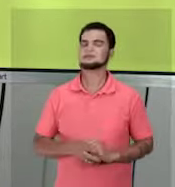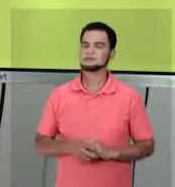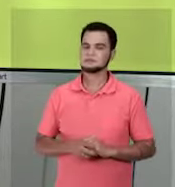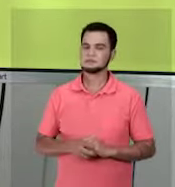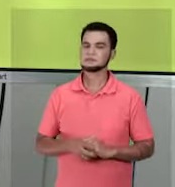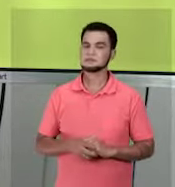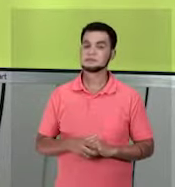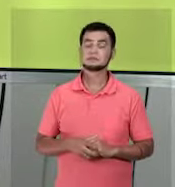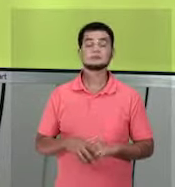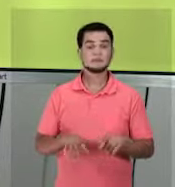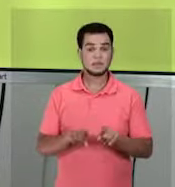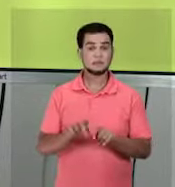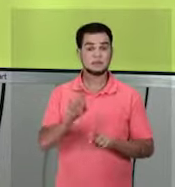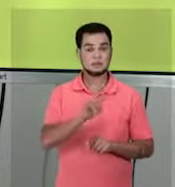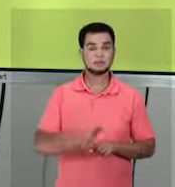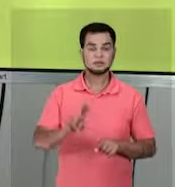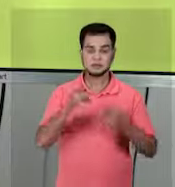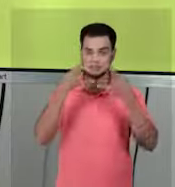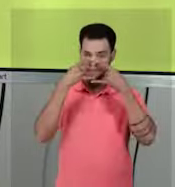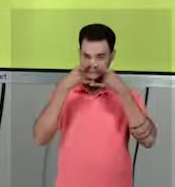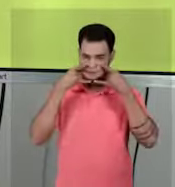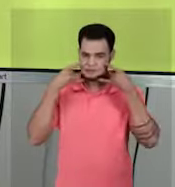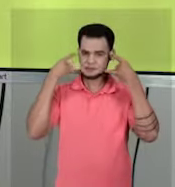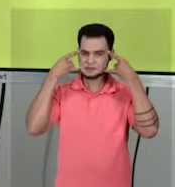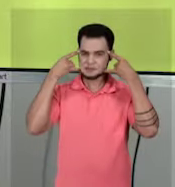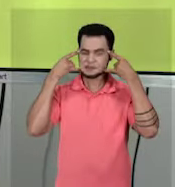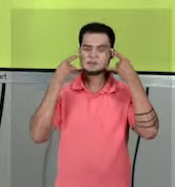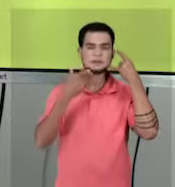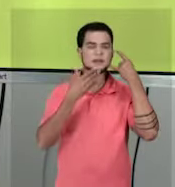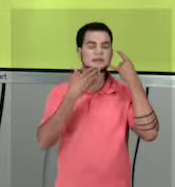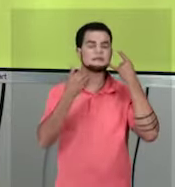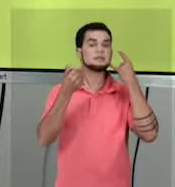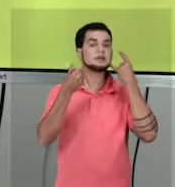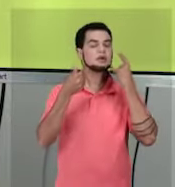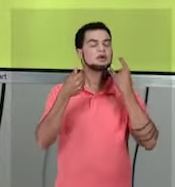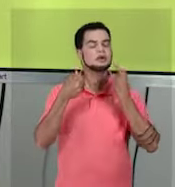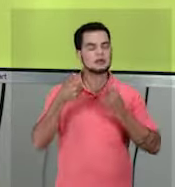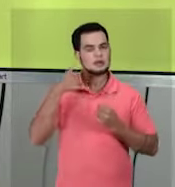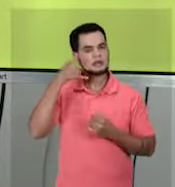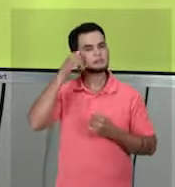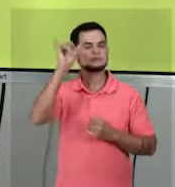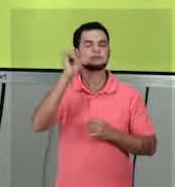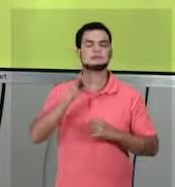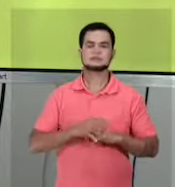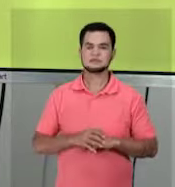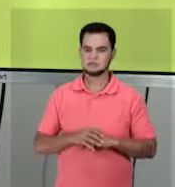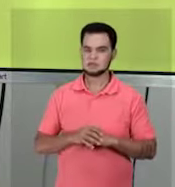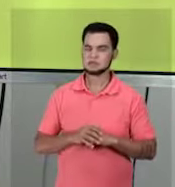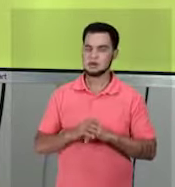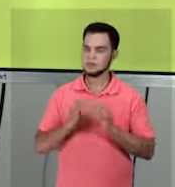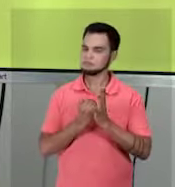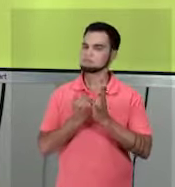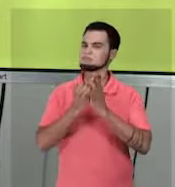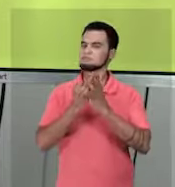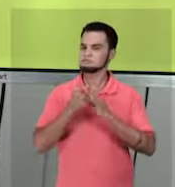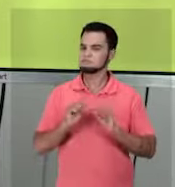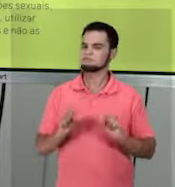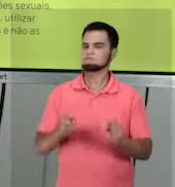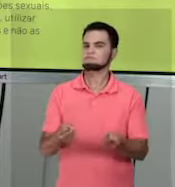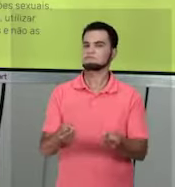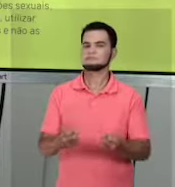utilizar as máscaras para melhorar, né, a prevenção, para aumentar a prevenção dessas